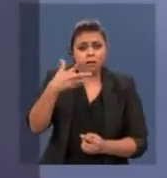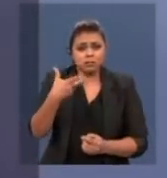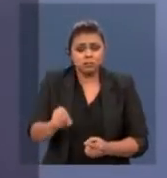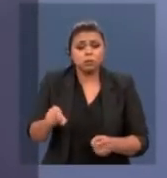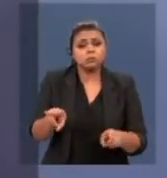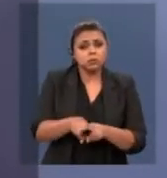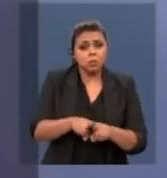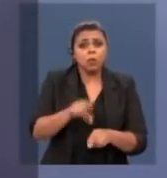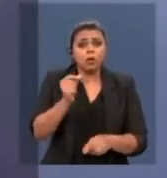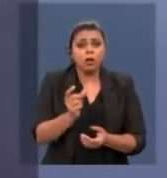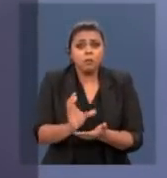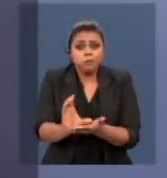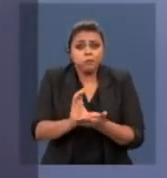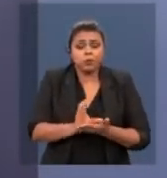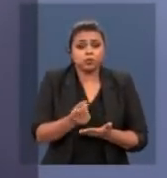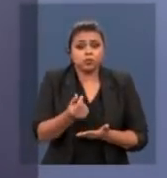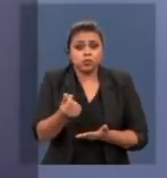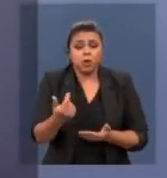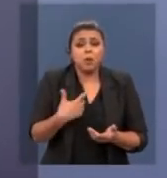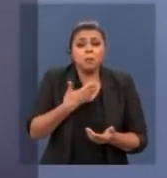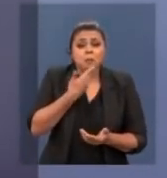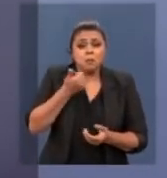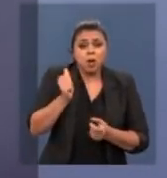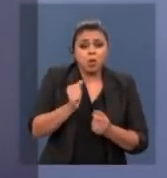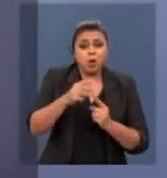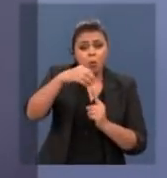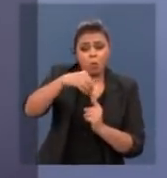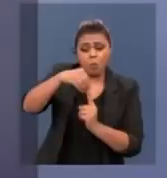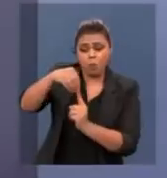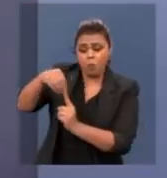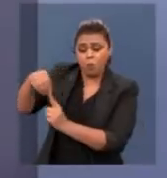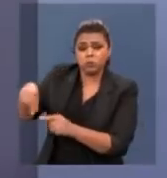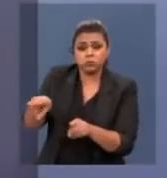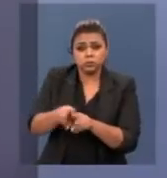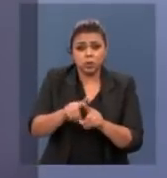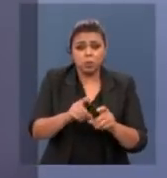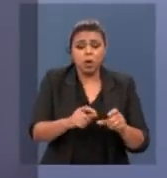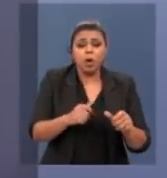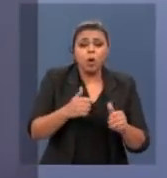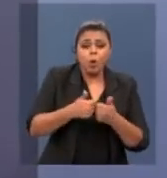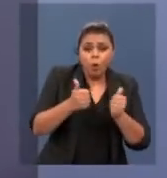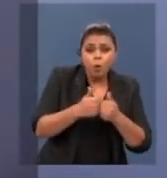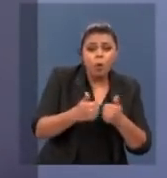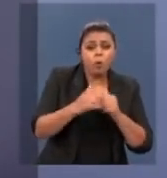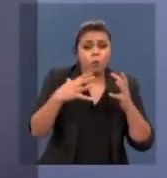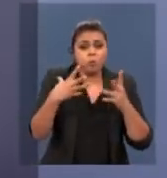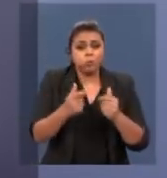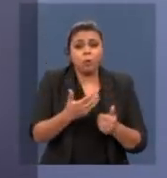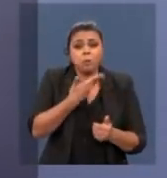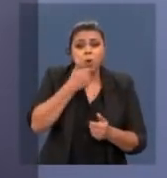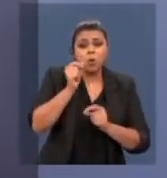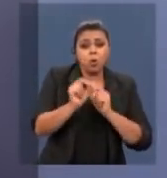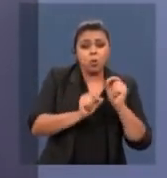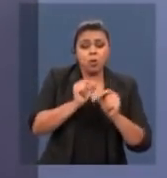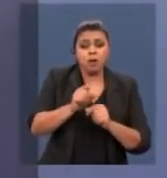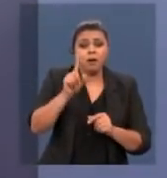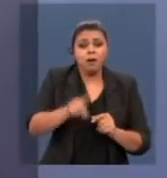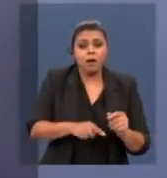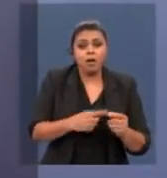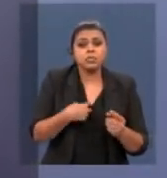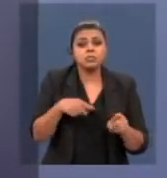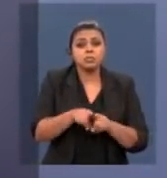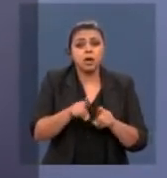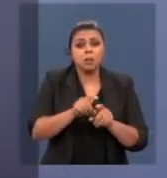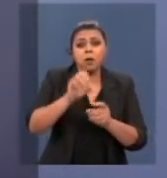botar mais dinheiro agora melhorar os pontos de ônibus melhorar o transcol certo é melhorar é a sinalização